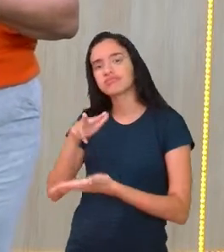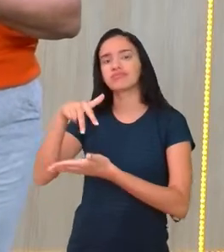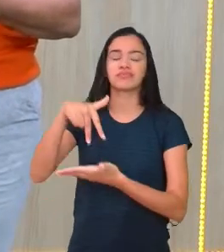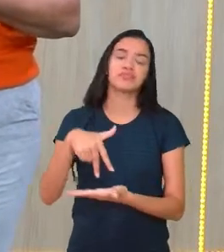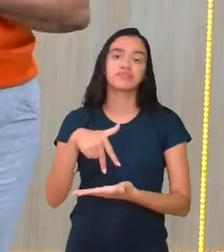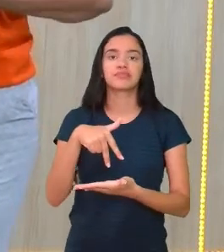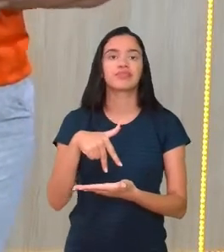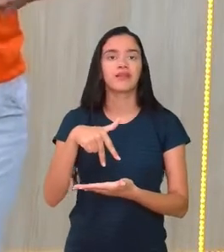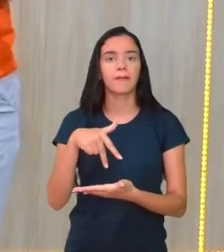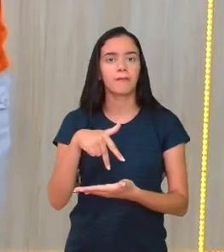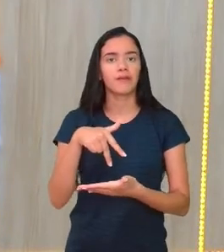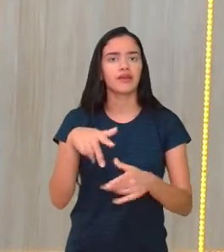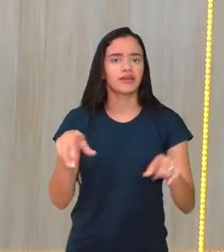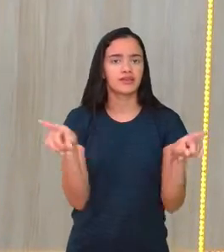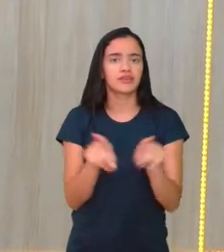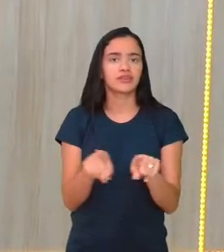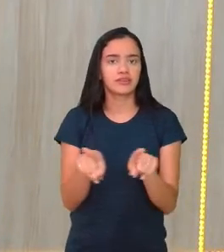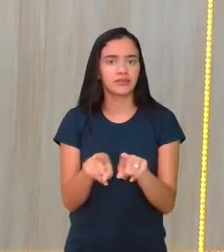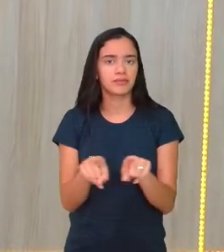destacaram, né, eles